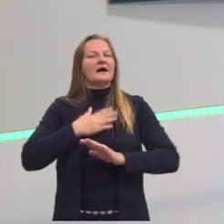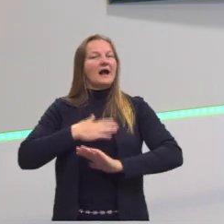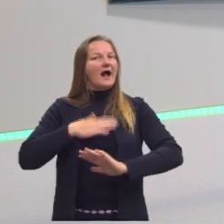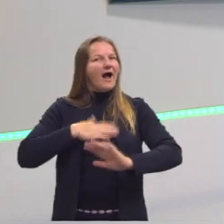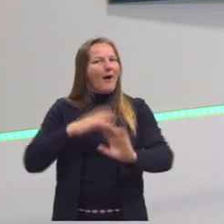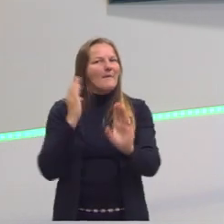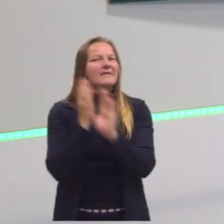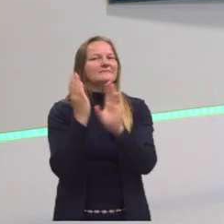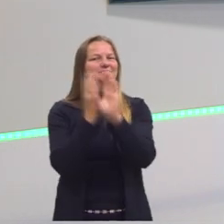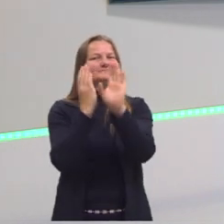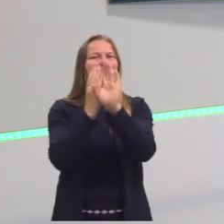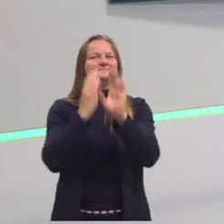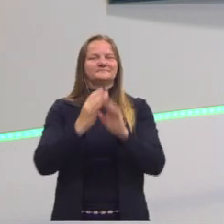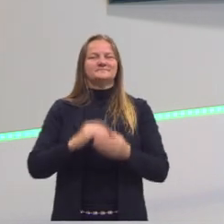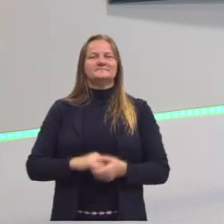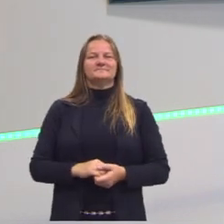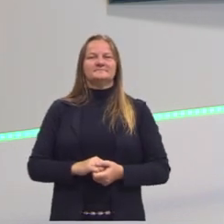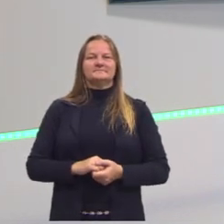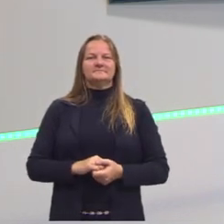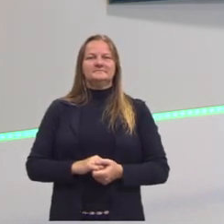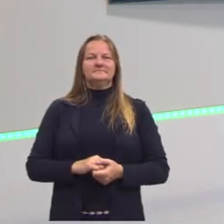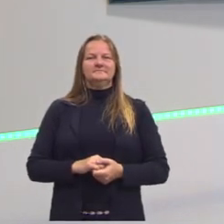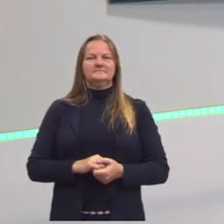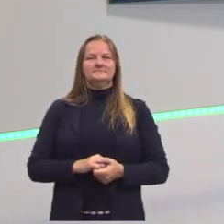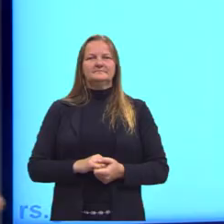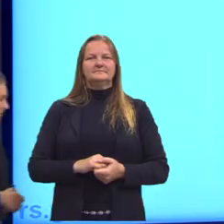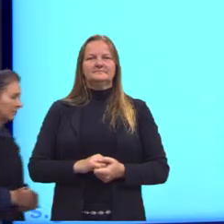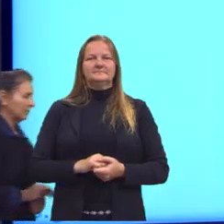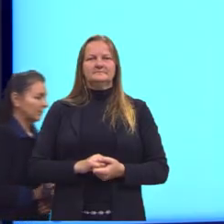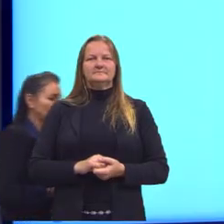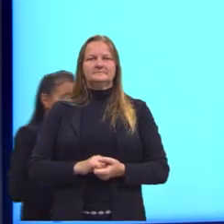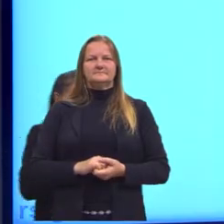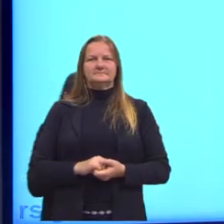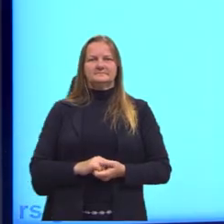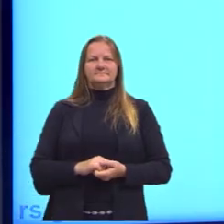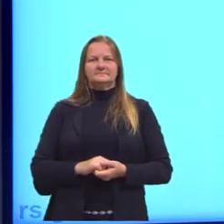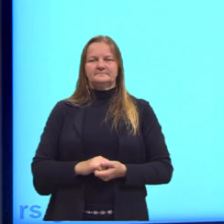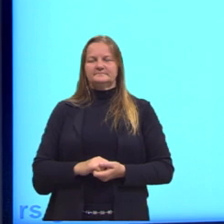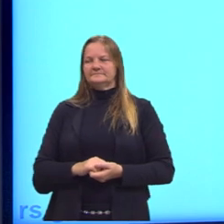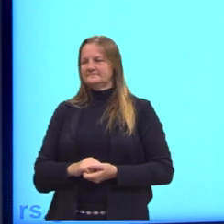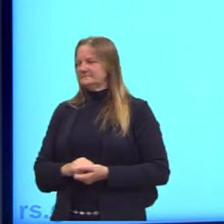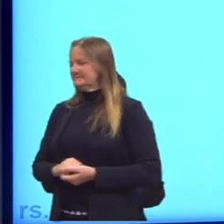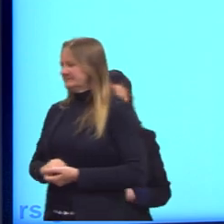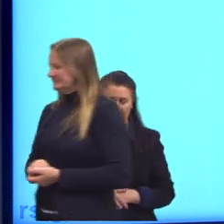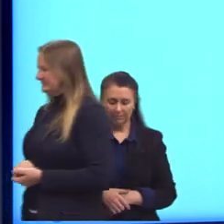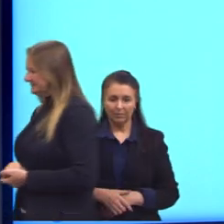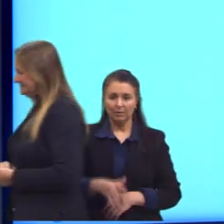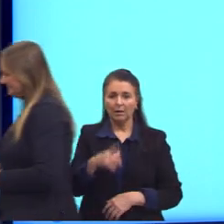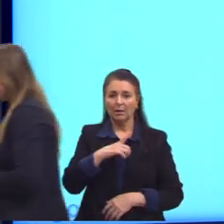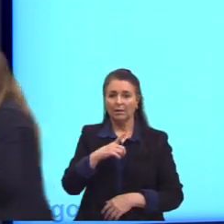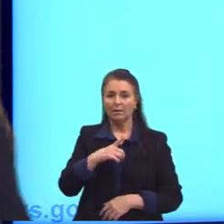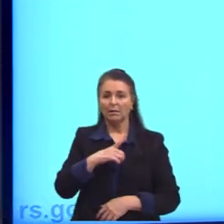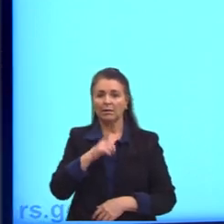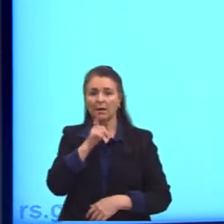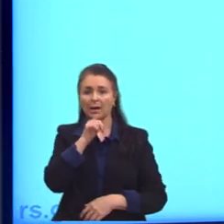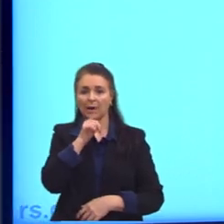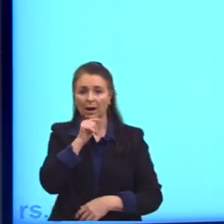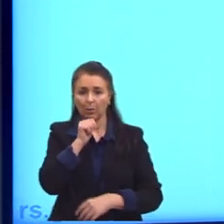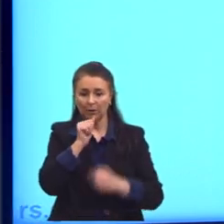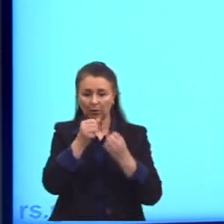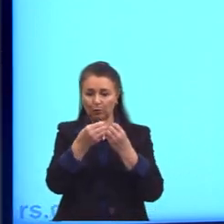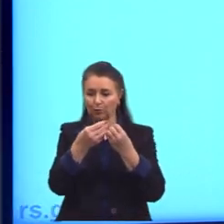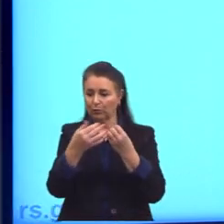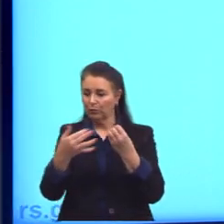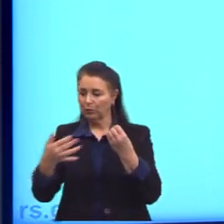gente vai chegar lá tá a gente tem a situação aqui né num recipiente com água com algum fluido não